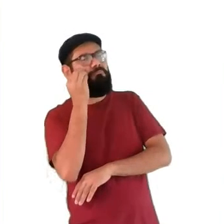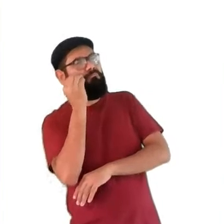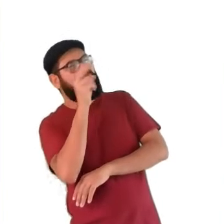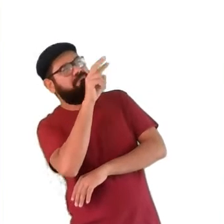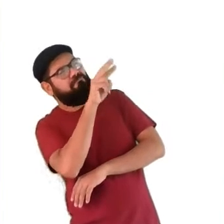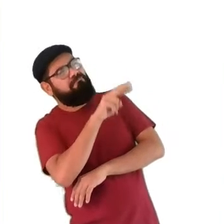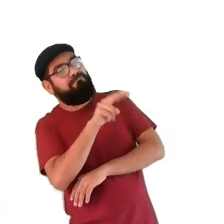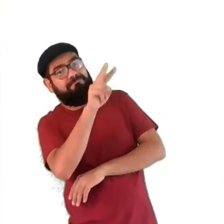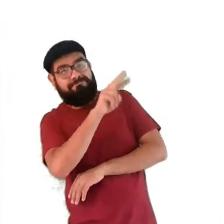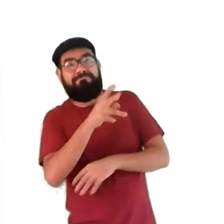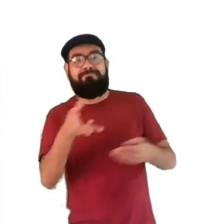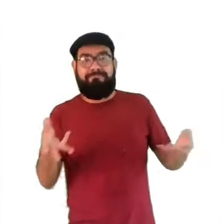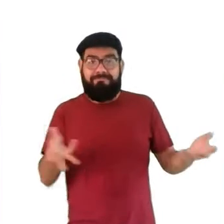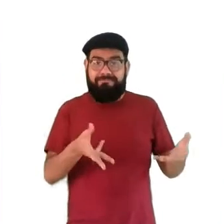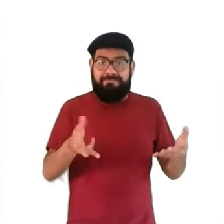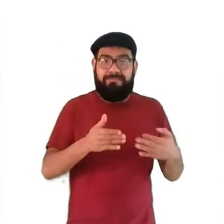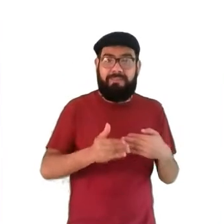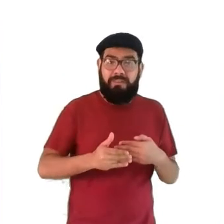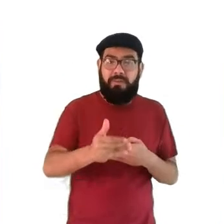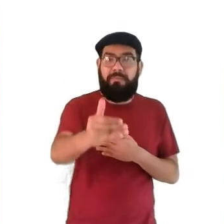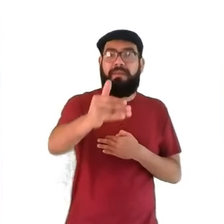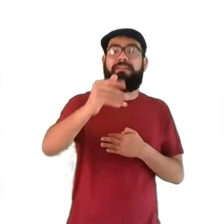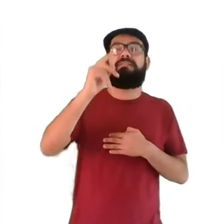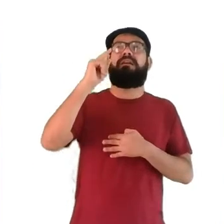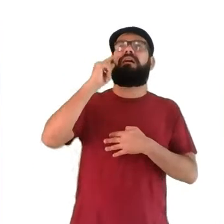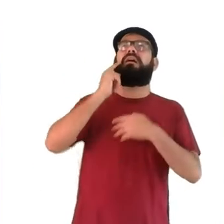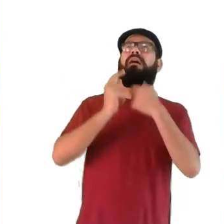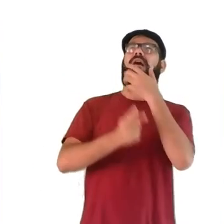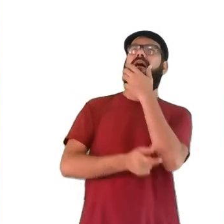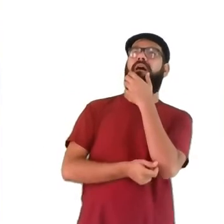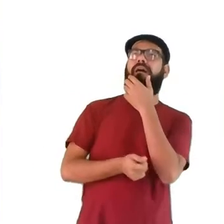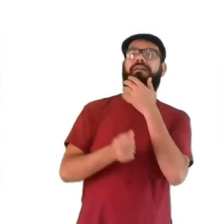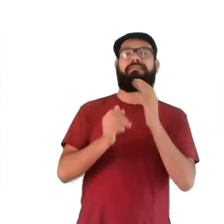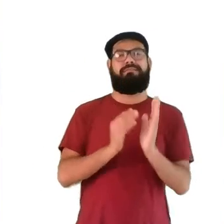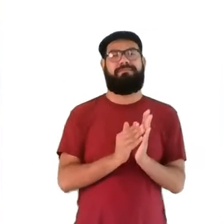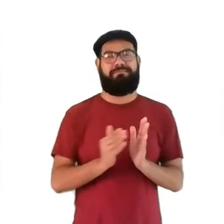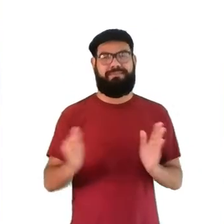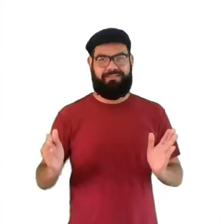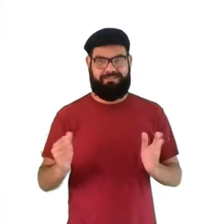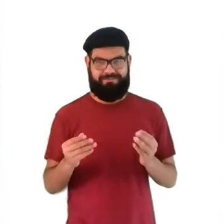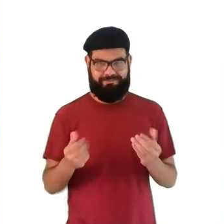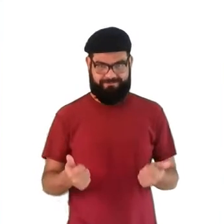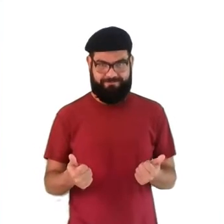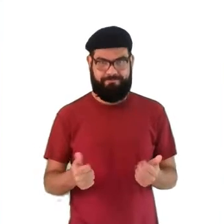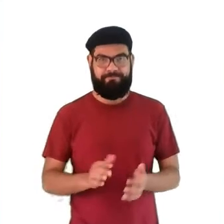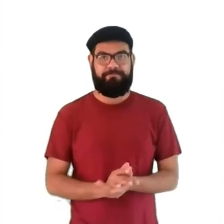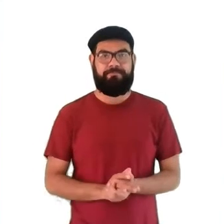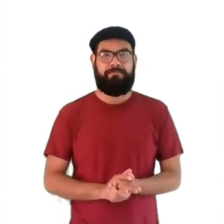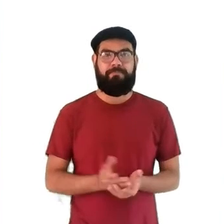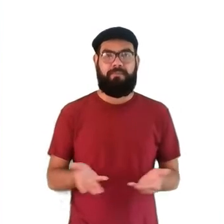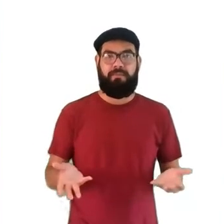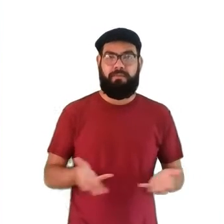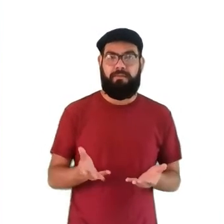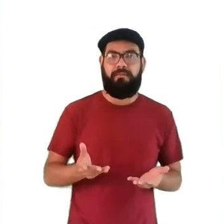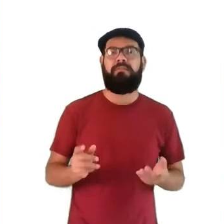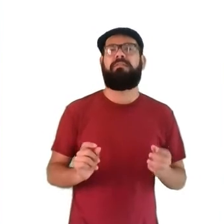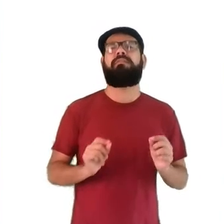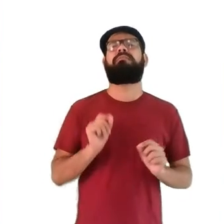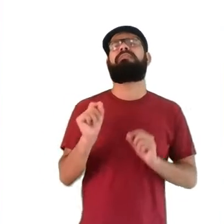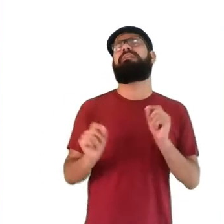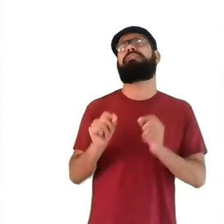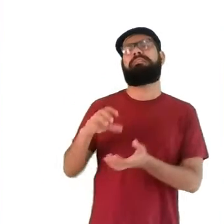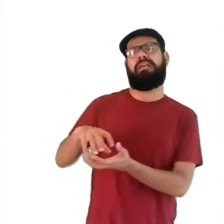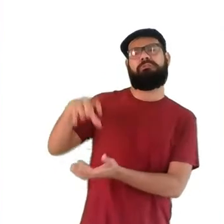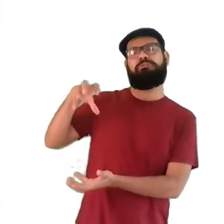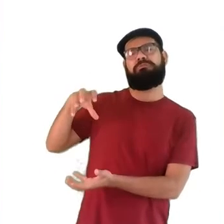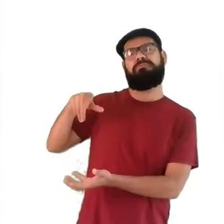a partir disso aqui, a gente começa aqui o nosso segundo bloco. E aí, o que é ser um adulto? Então, desde lá do